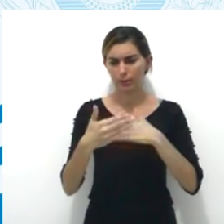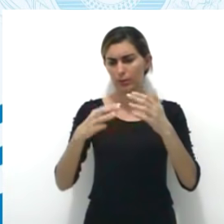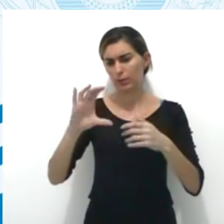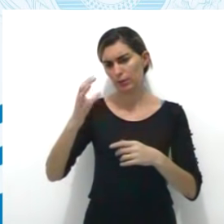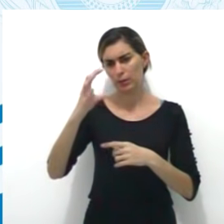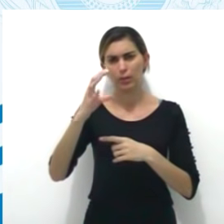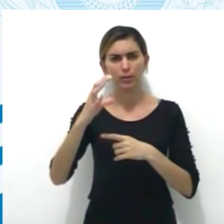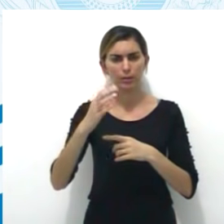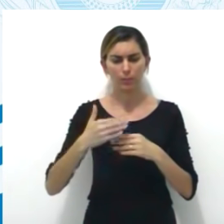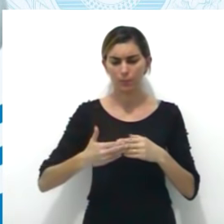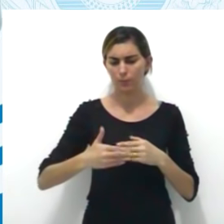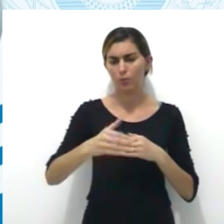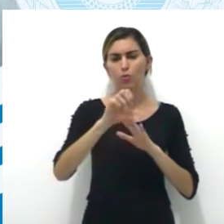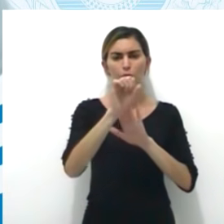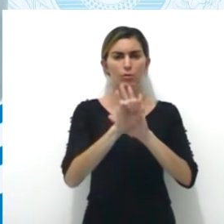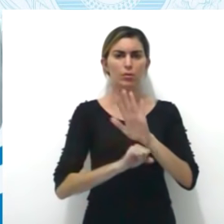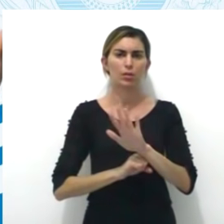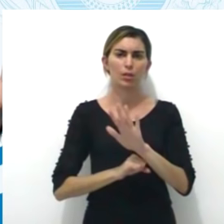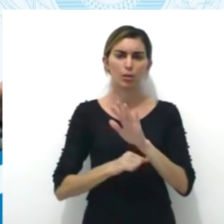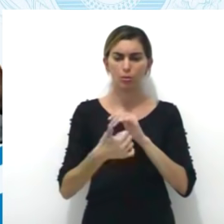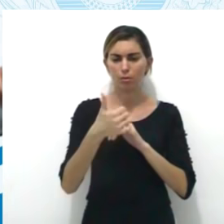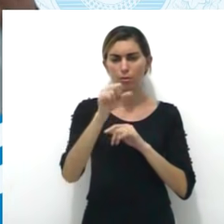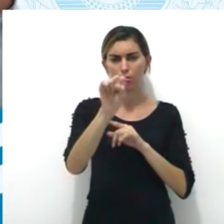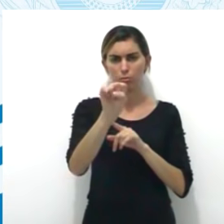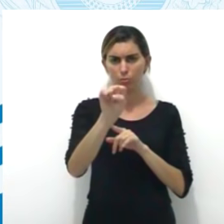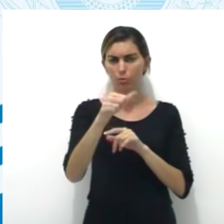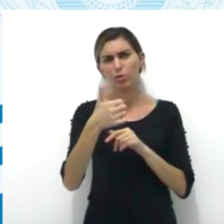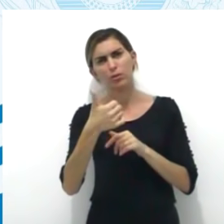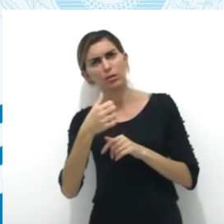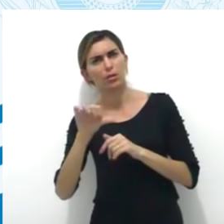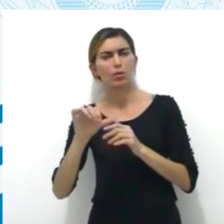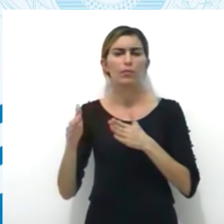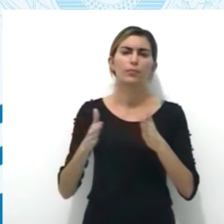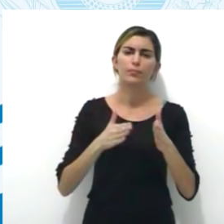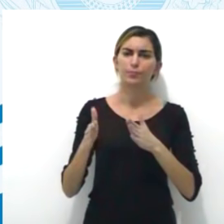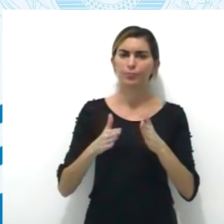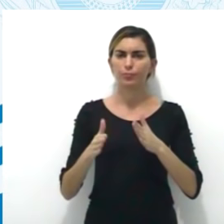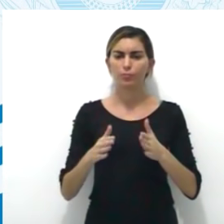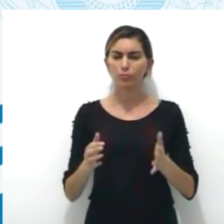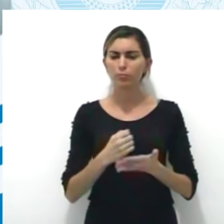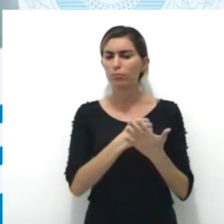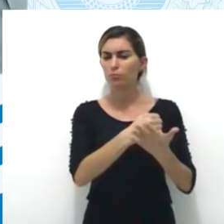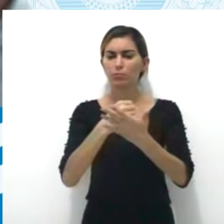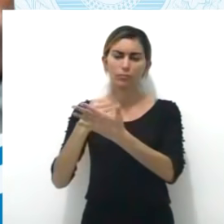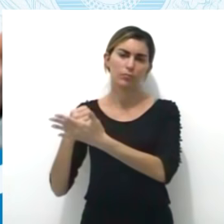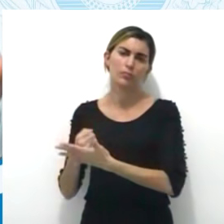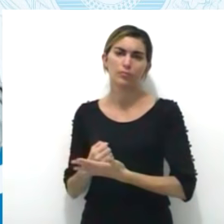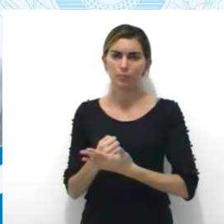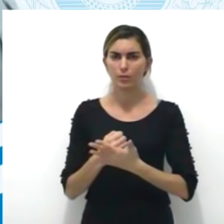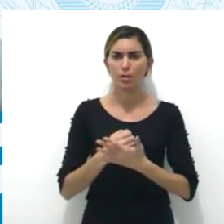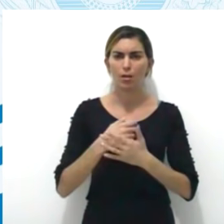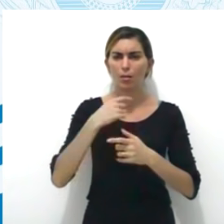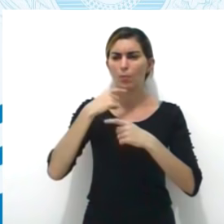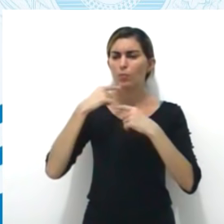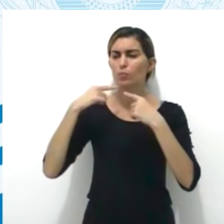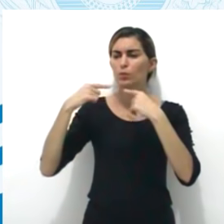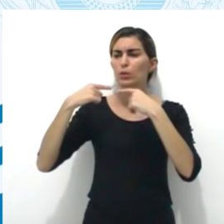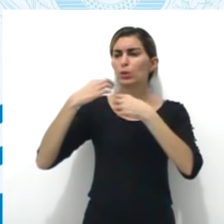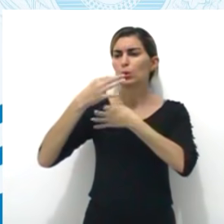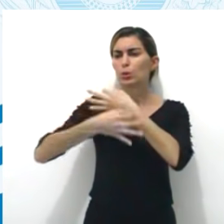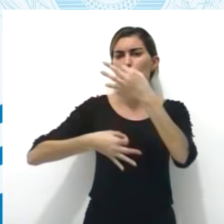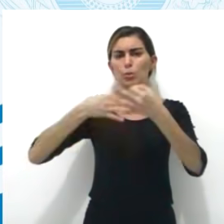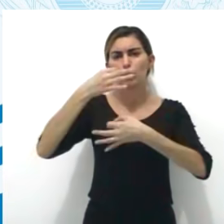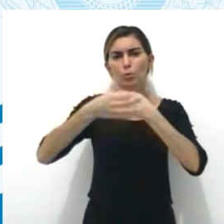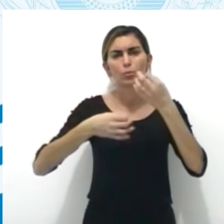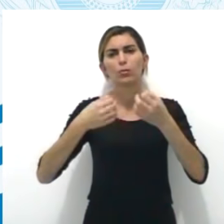da ciência, a partir do século XVIII e XIX, vai contribuir para uma polêmica